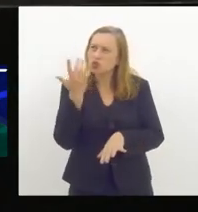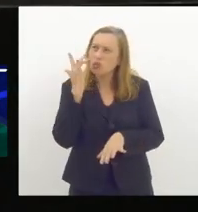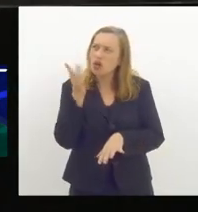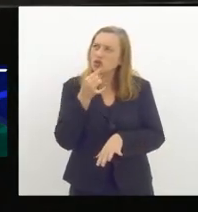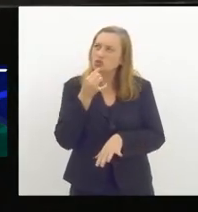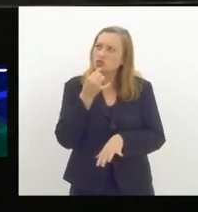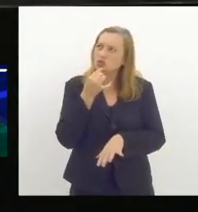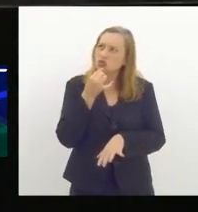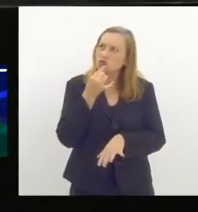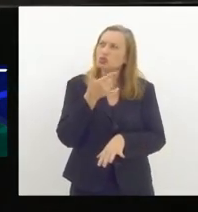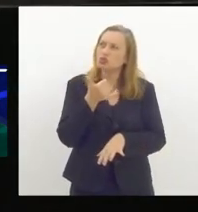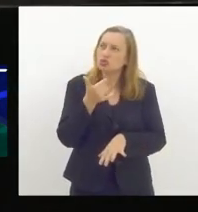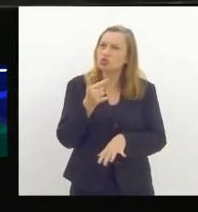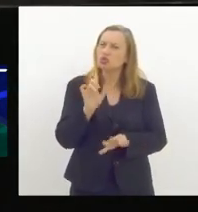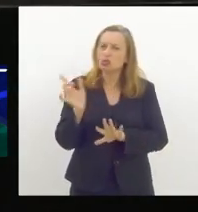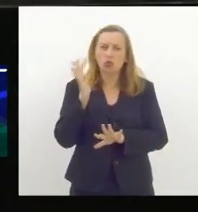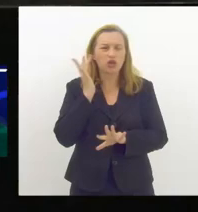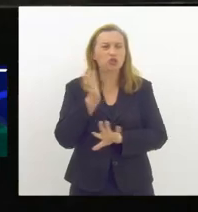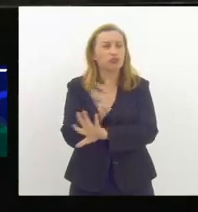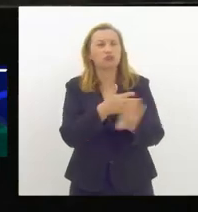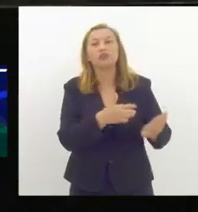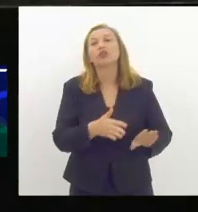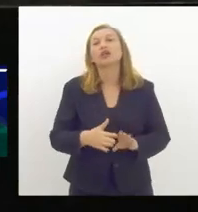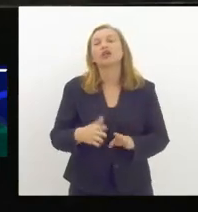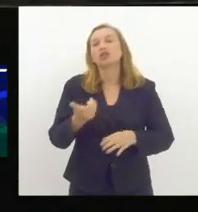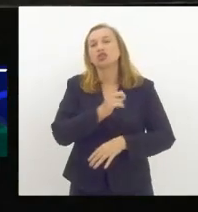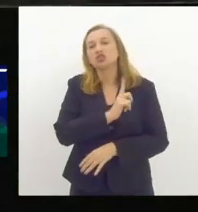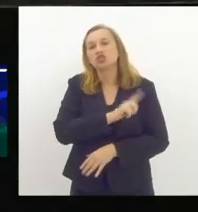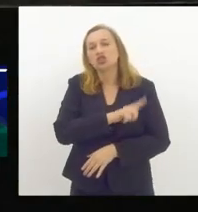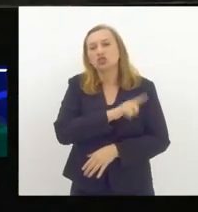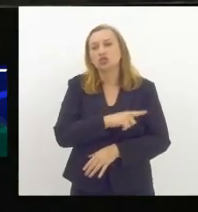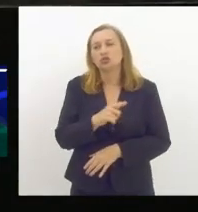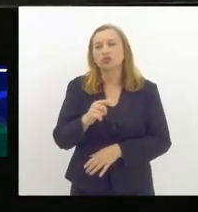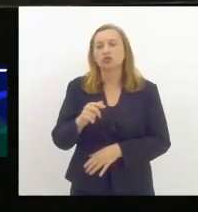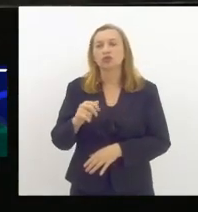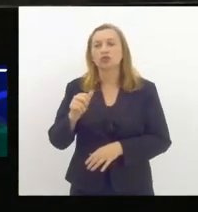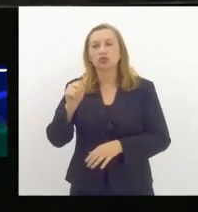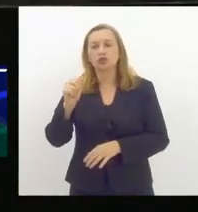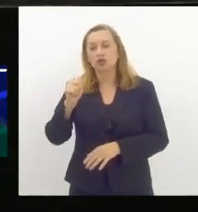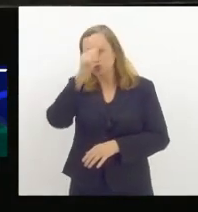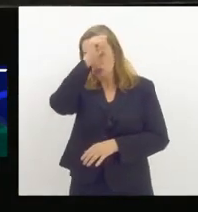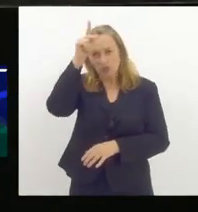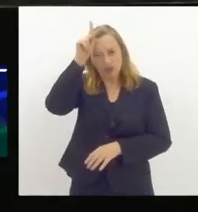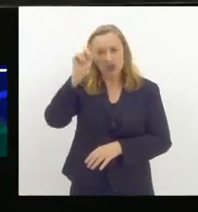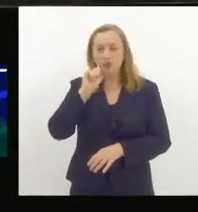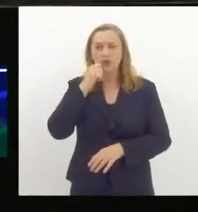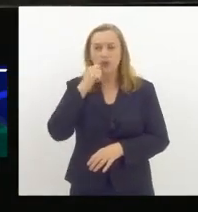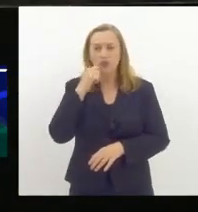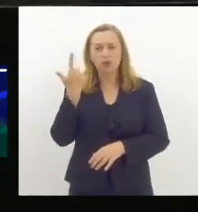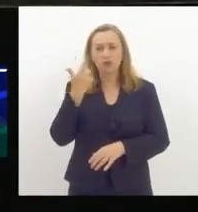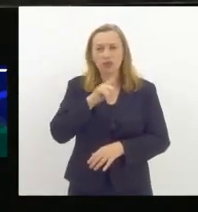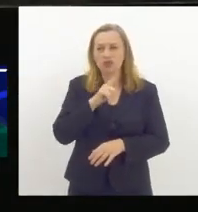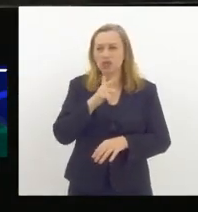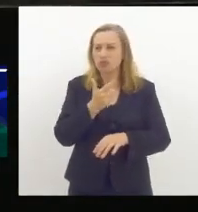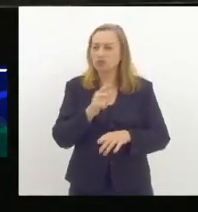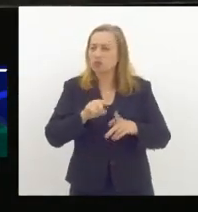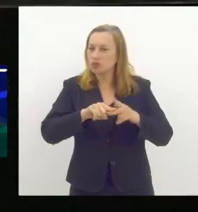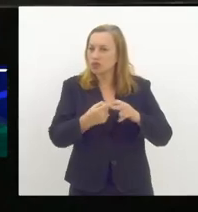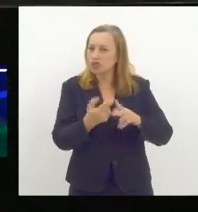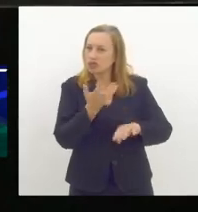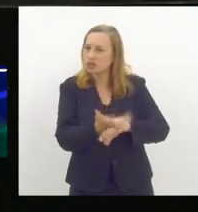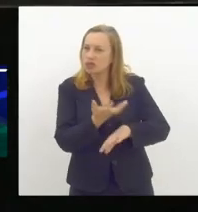eu acho que me engano acho que 2012 Não me recordo foi na gestão do prefeito Eduardo Paes conseguimos a urbanização da praça